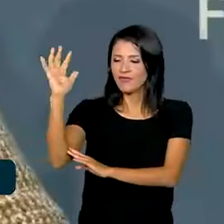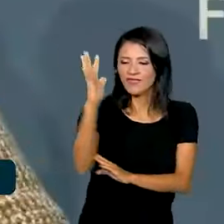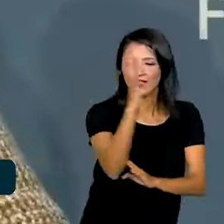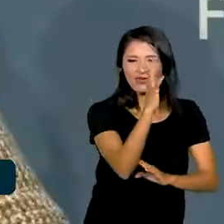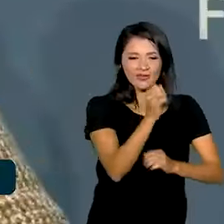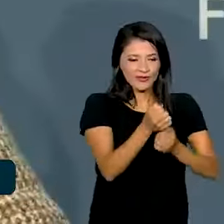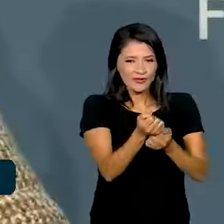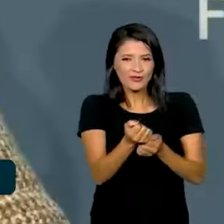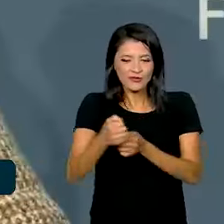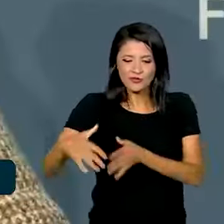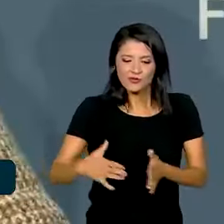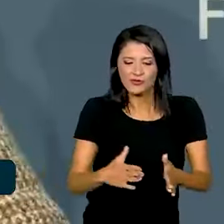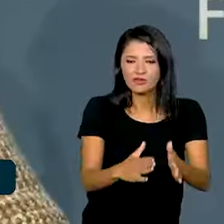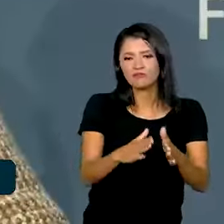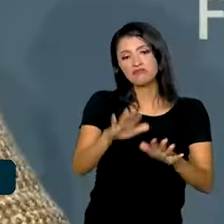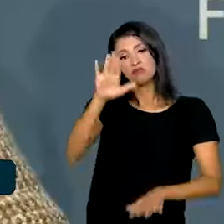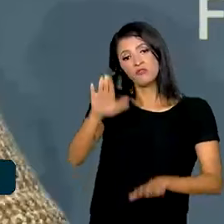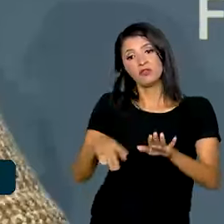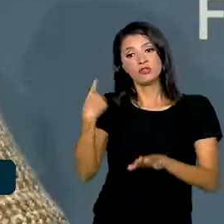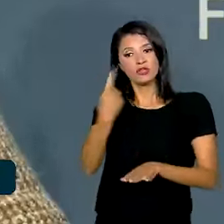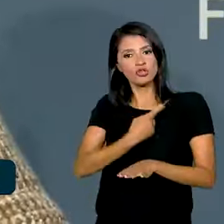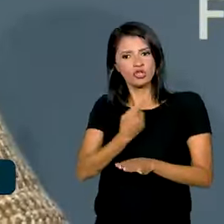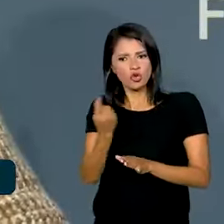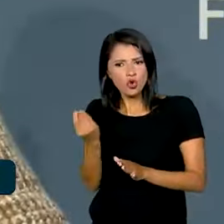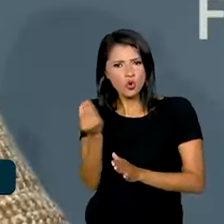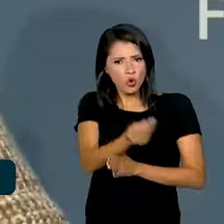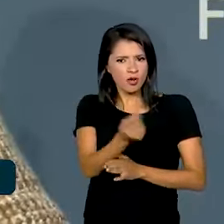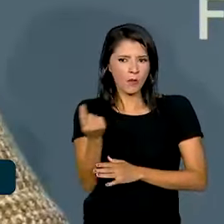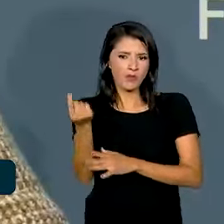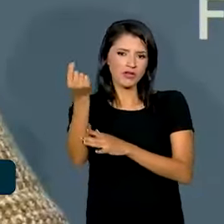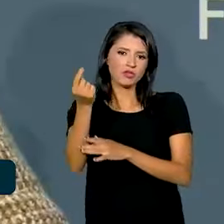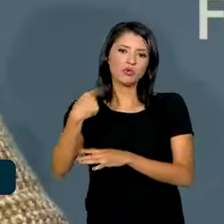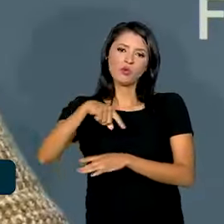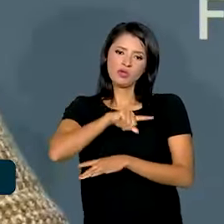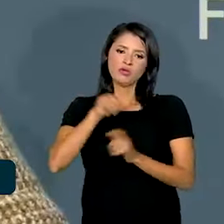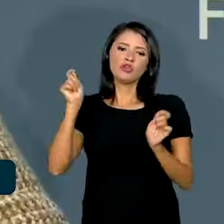gente só consiga precificar aquilo que a gente pode produzir.